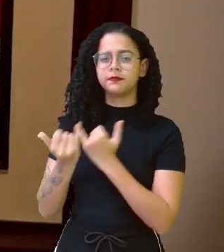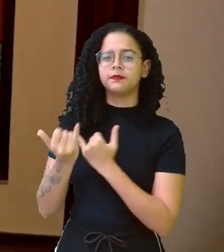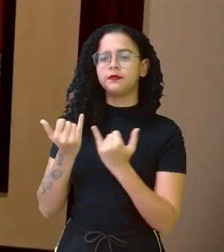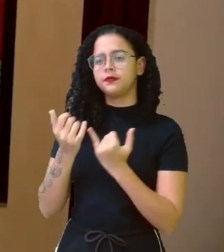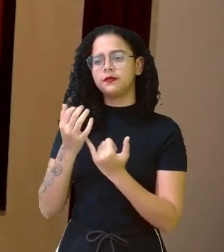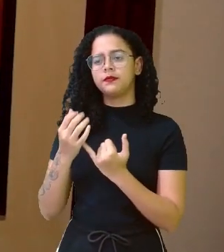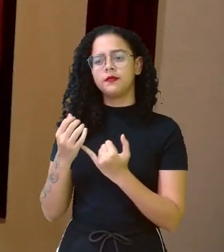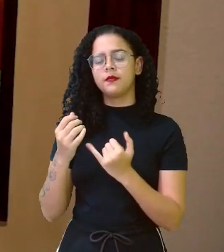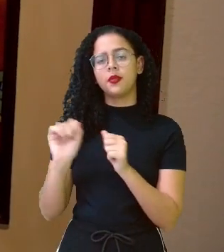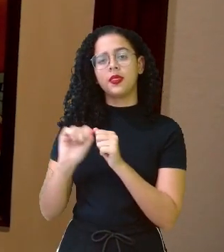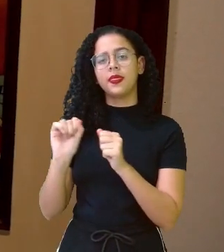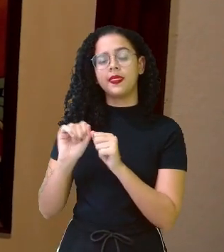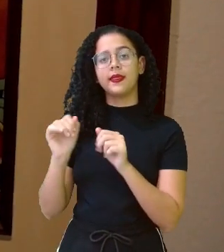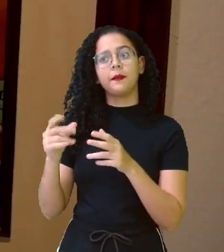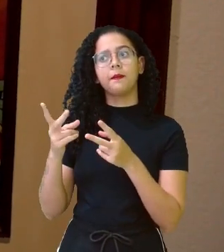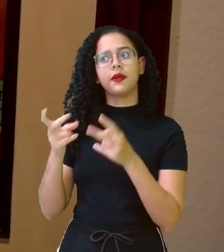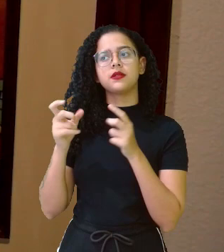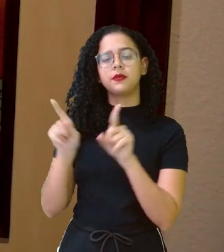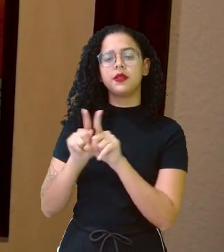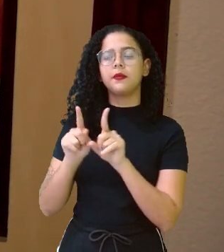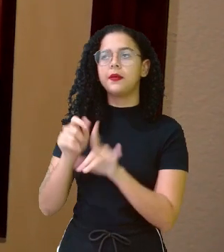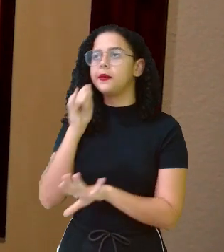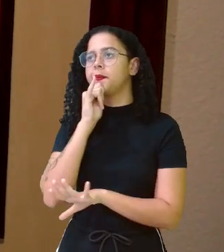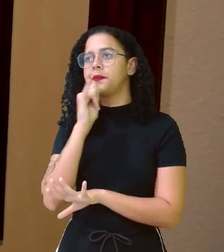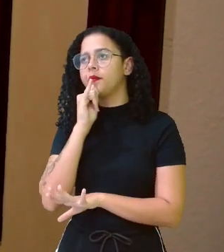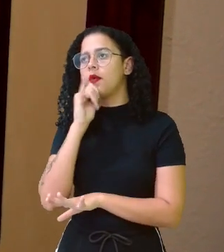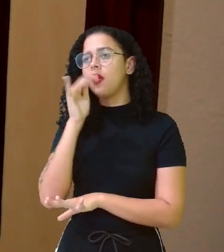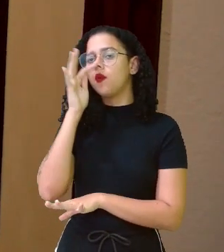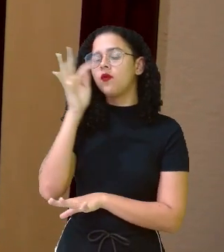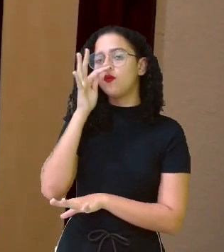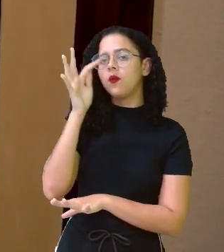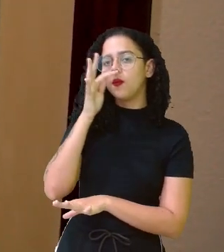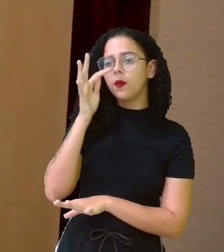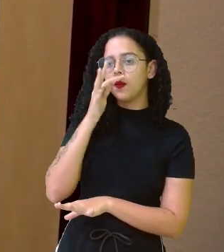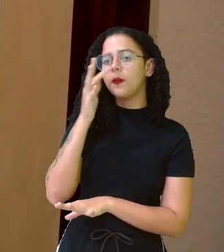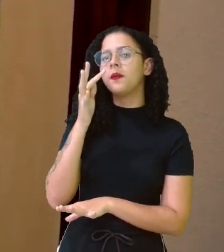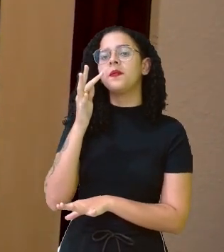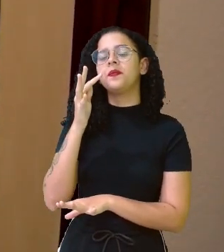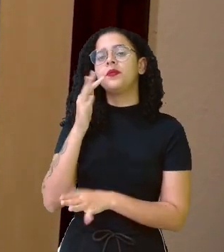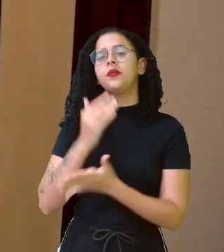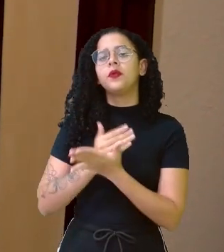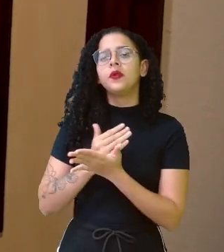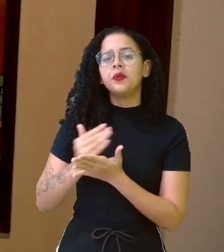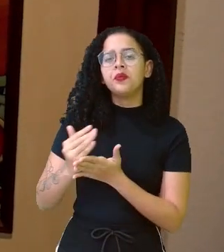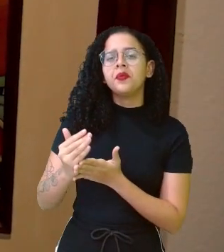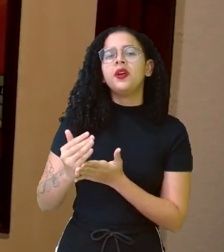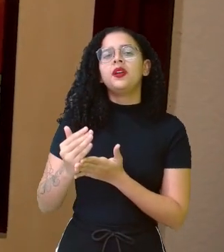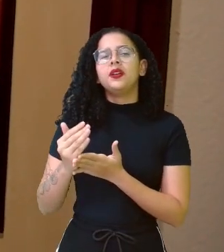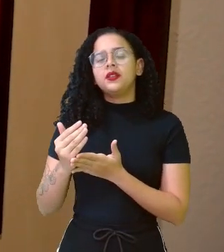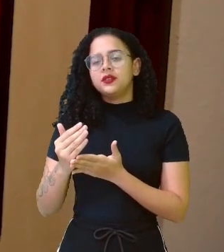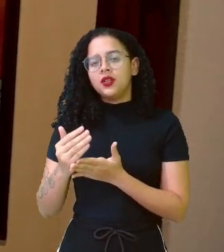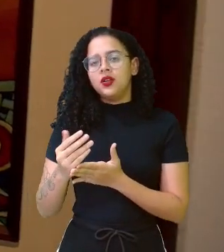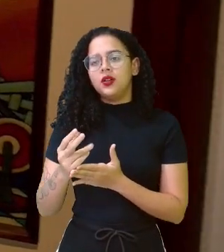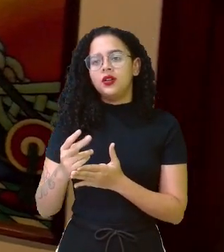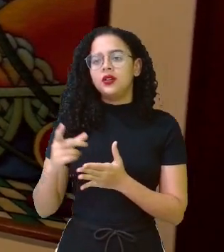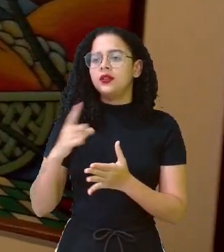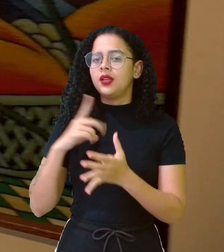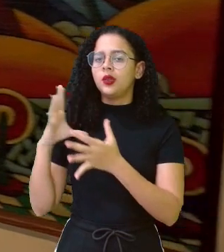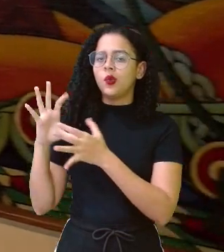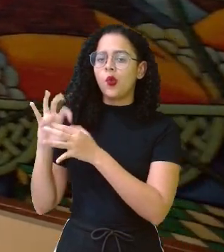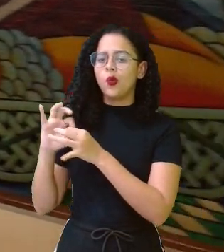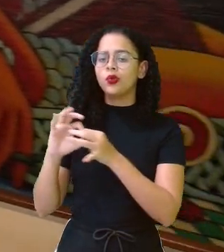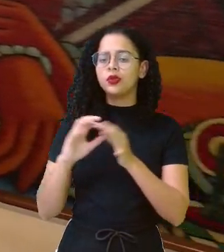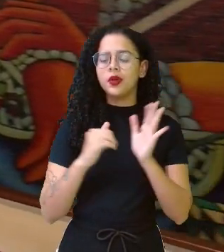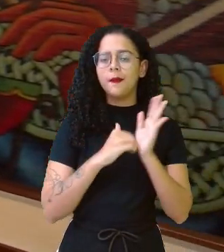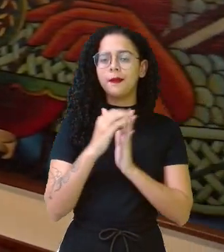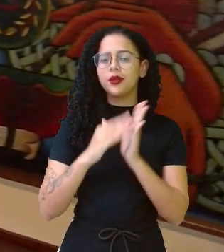se é reproduzido. A gente percebe, por exemplo, que as flores, elas passam a estar inseridas dentro do contexto da pintura dele.